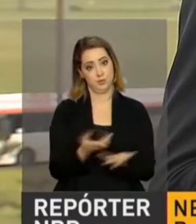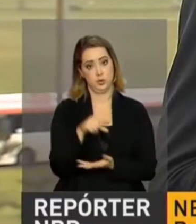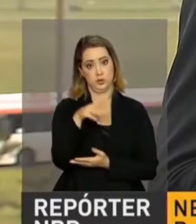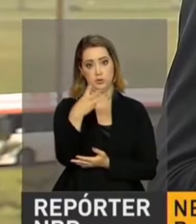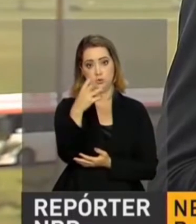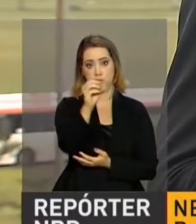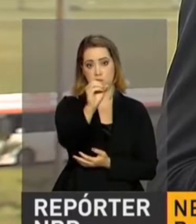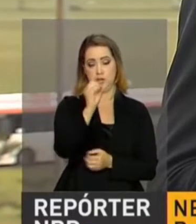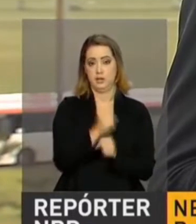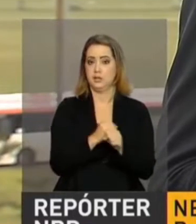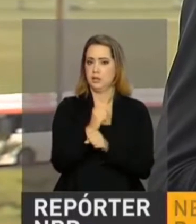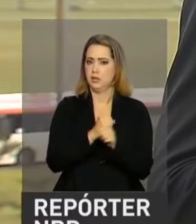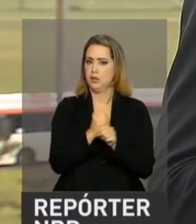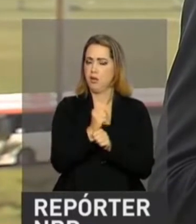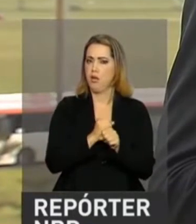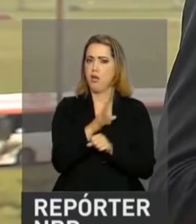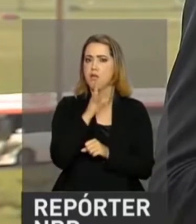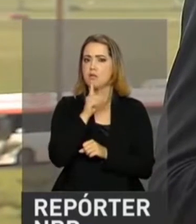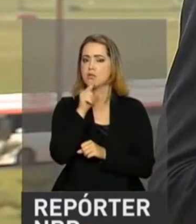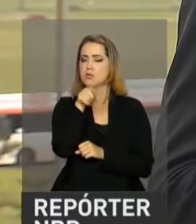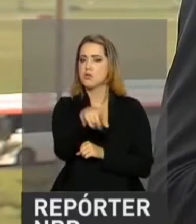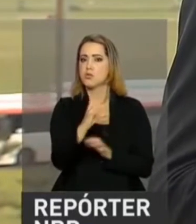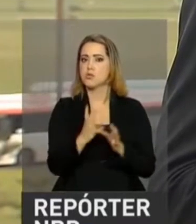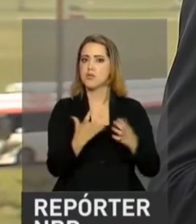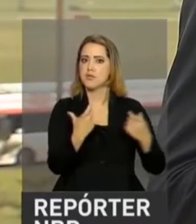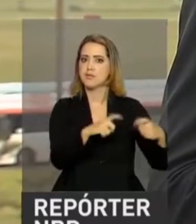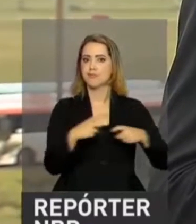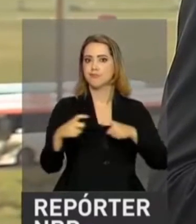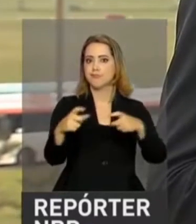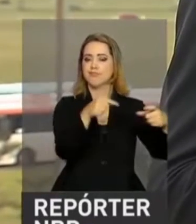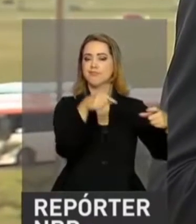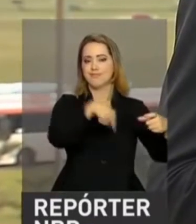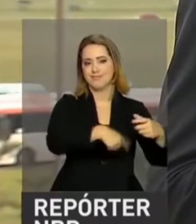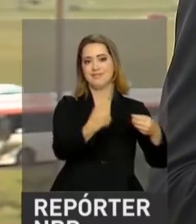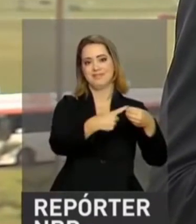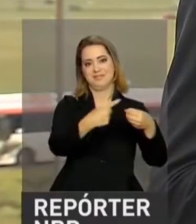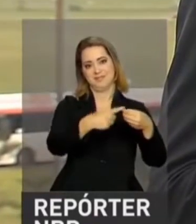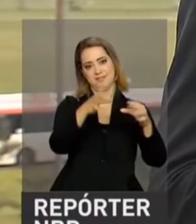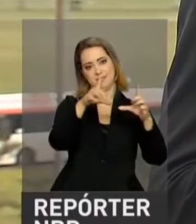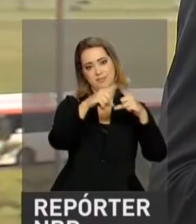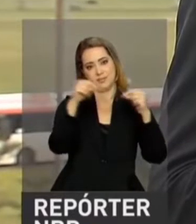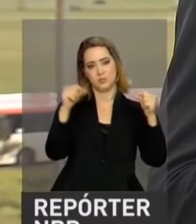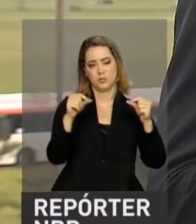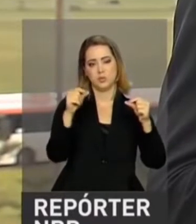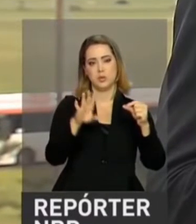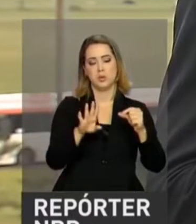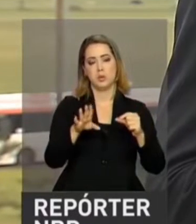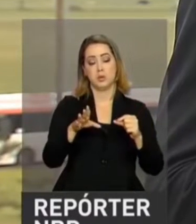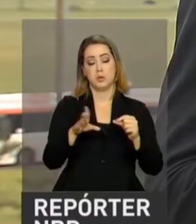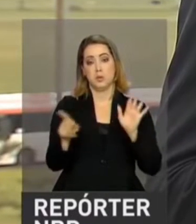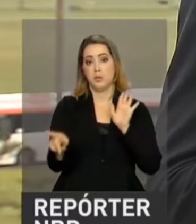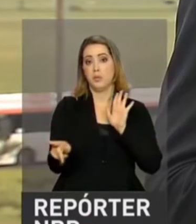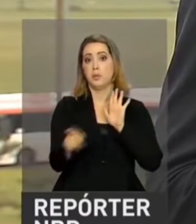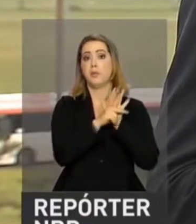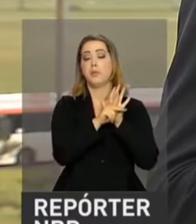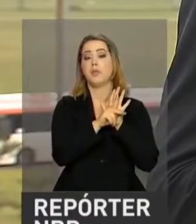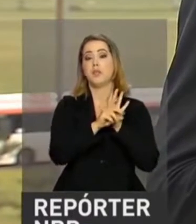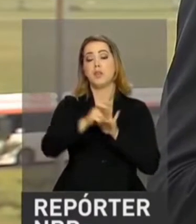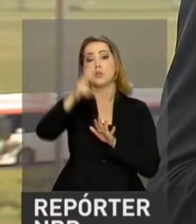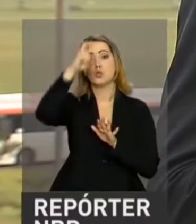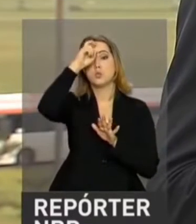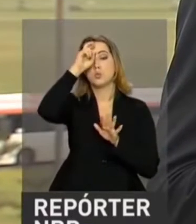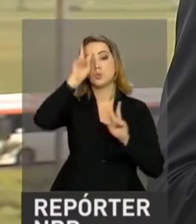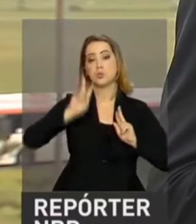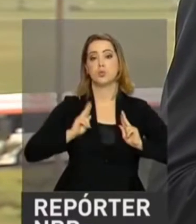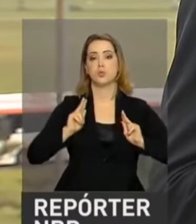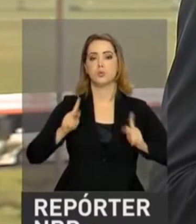anos de reconhecimento pela Unesco do Conjunto Urbanístico de Brasília como Patrimônio Cultural da Humanidade. A cidade foi o